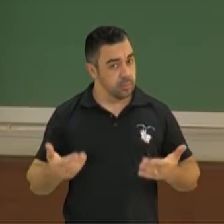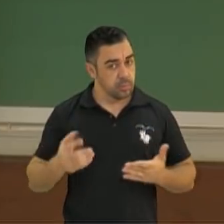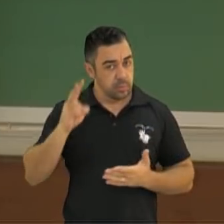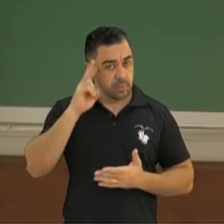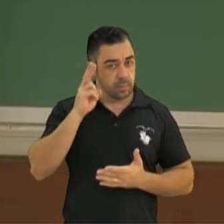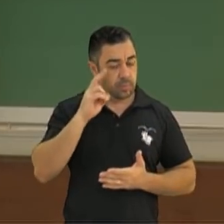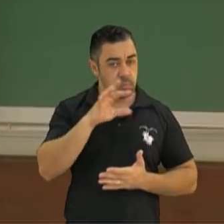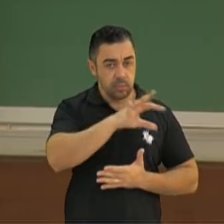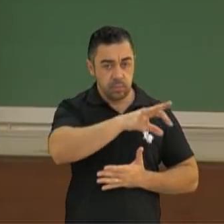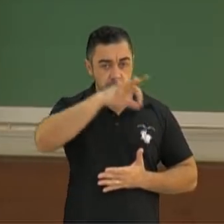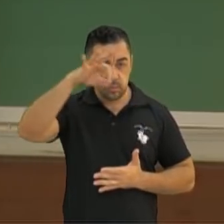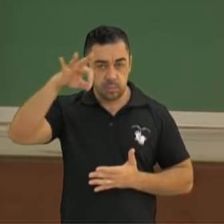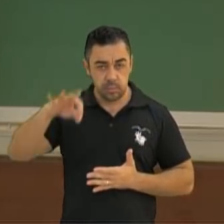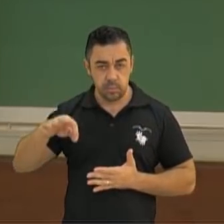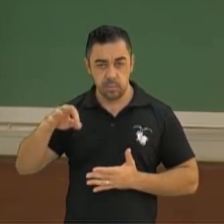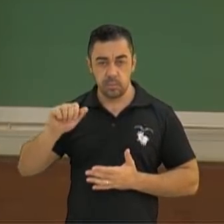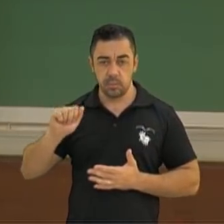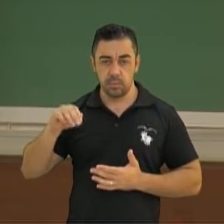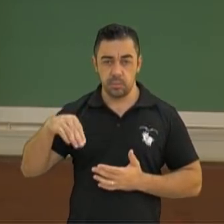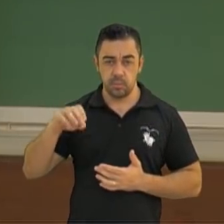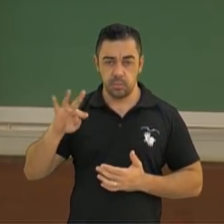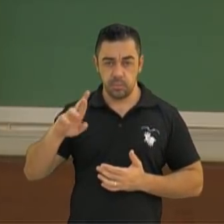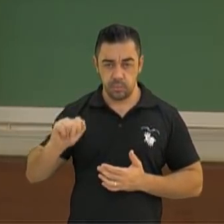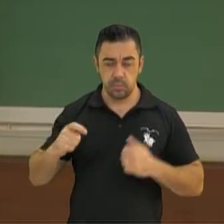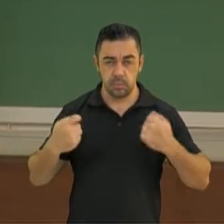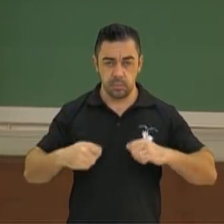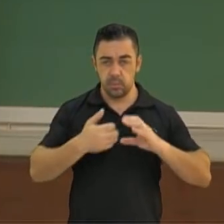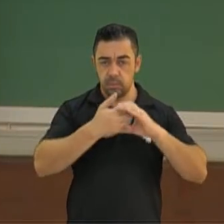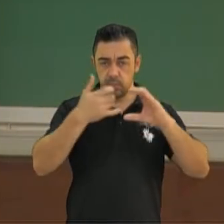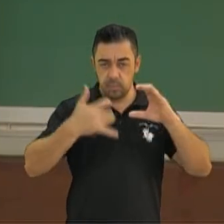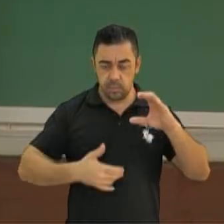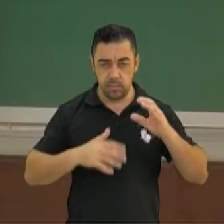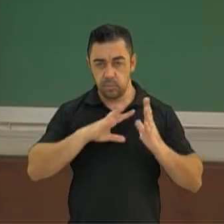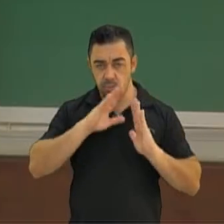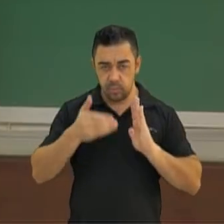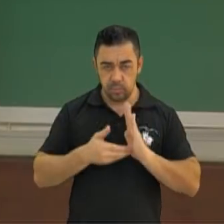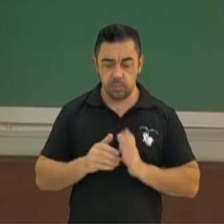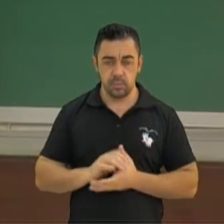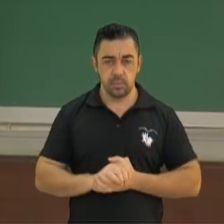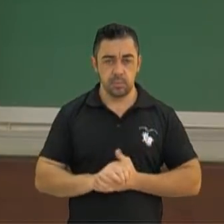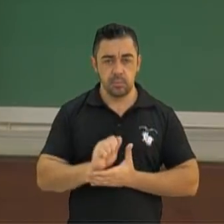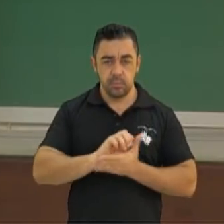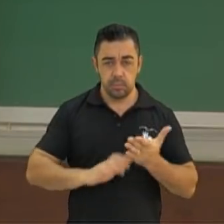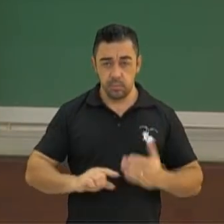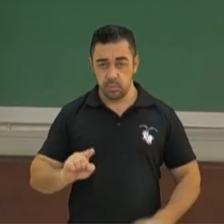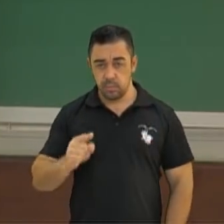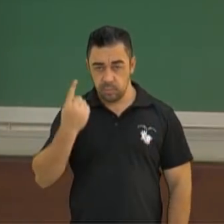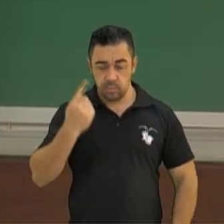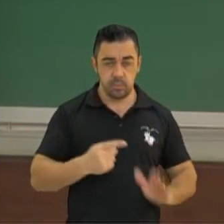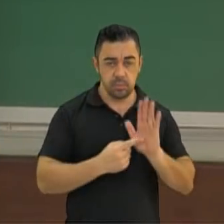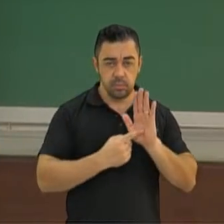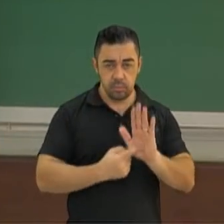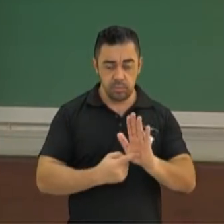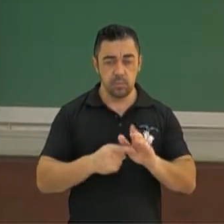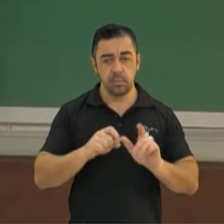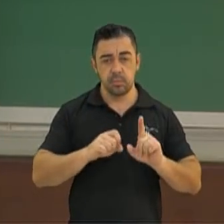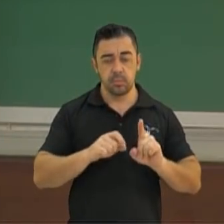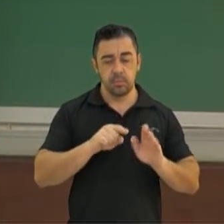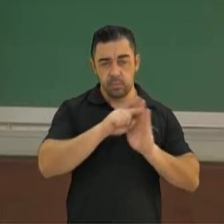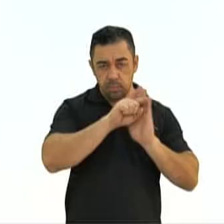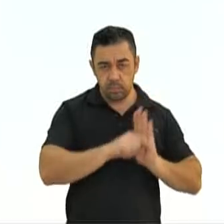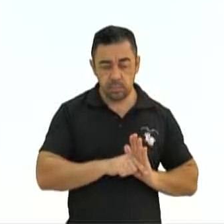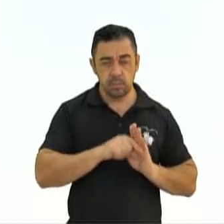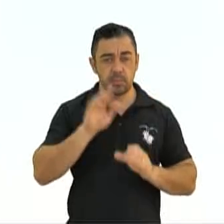amostra tem que ser representativa, ok? Atividade 1. A amostra de uma pesquisa sobre a intenção